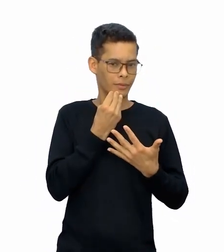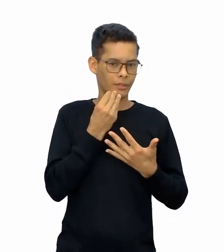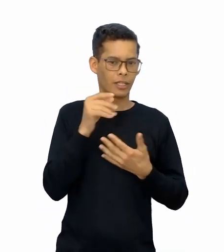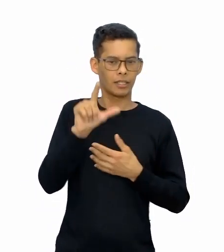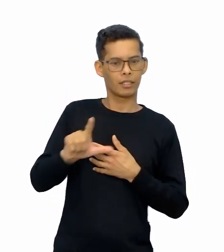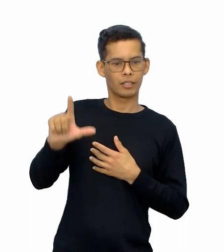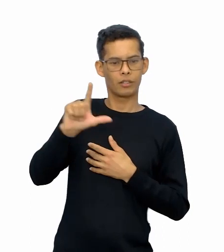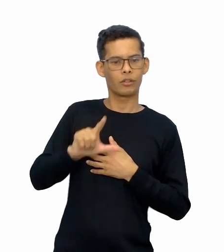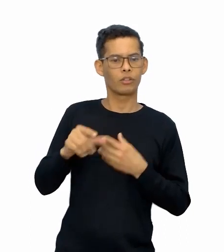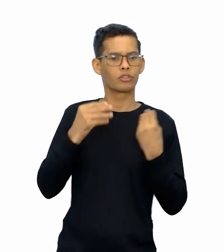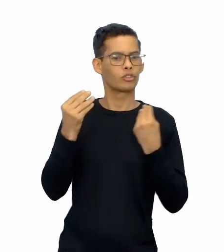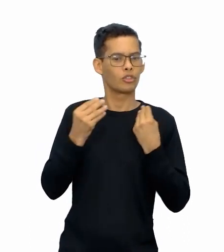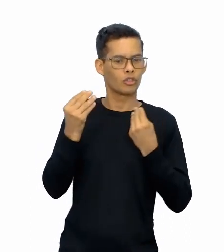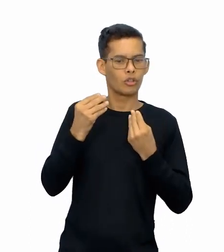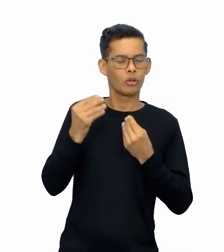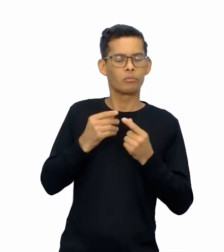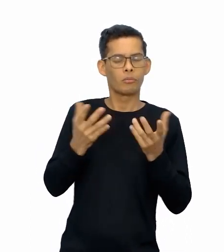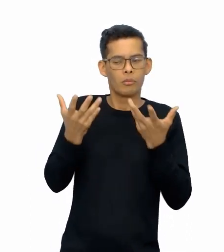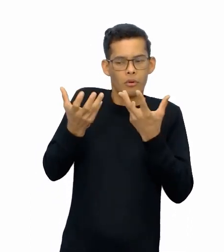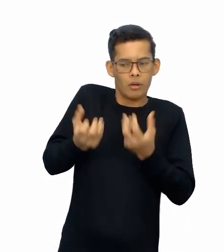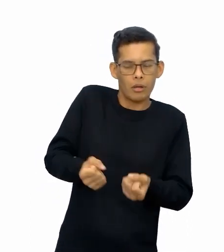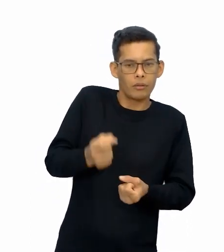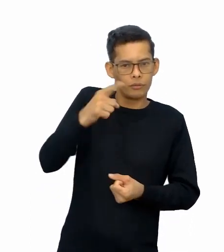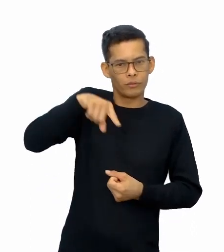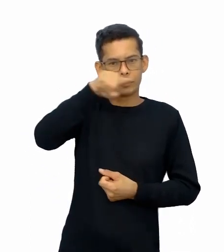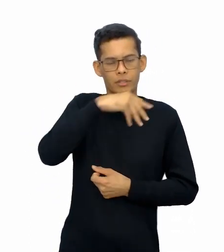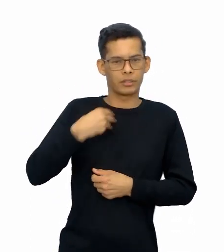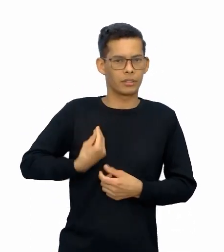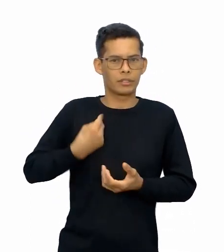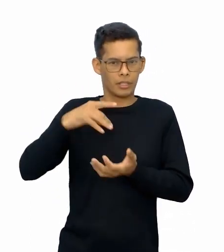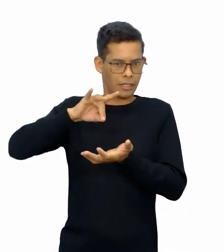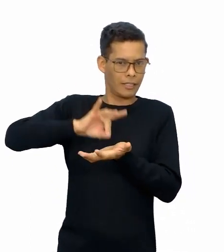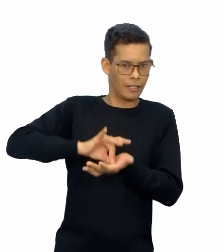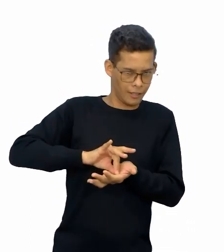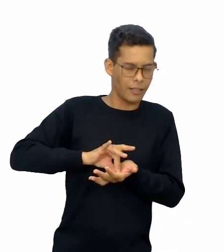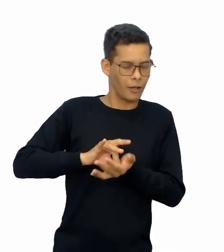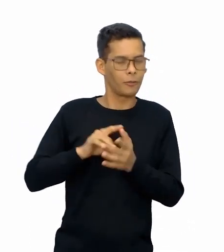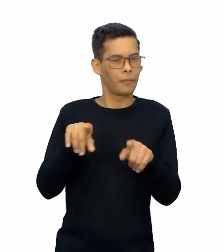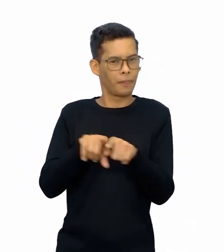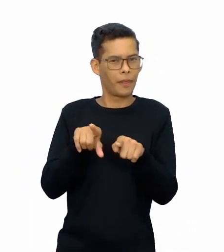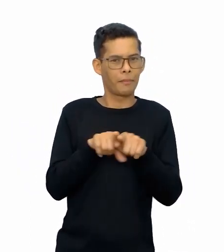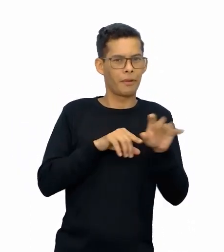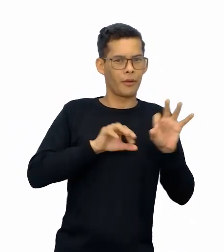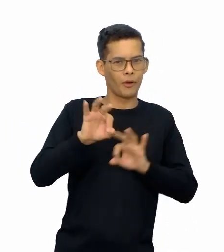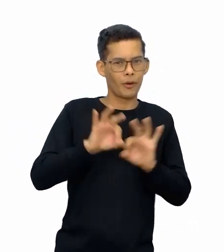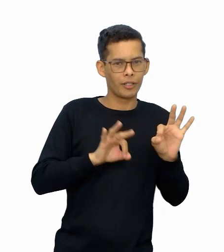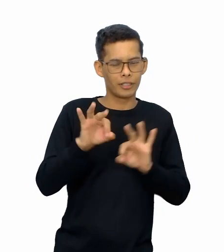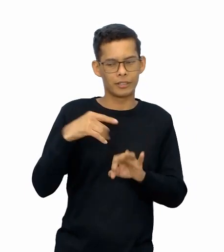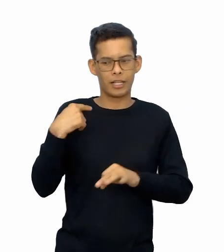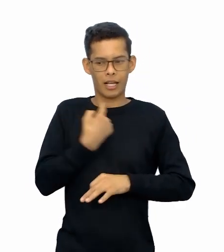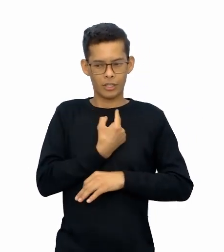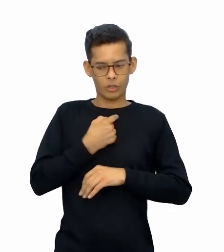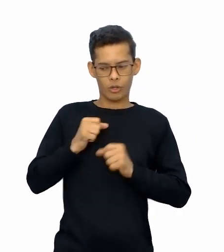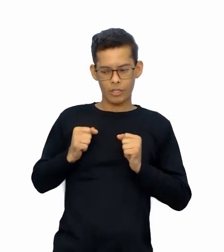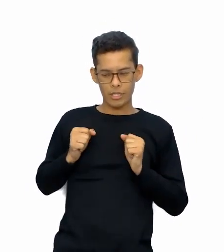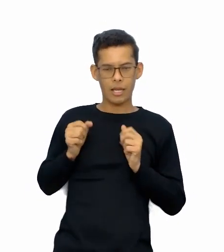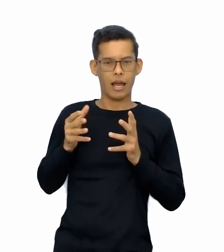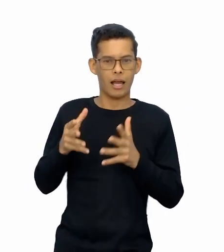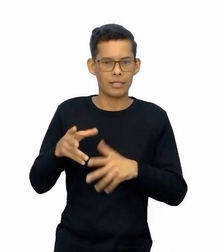lógico, levando em consideração a sua realidade e organizar as nossas